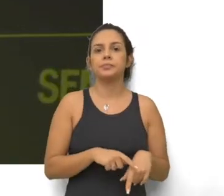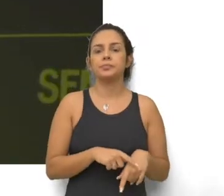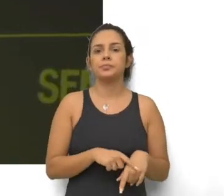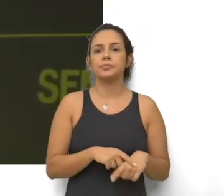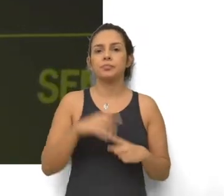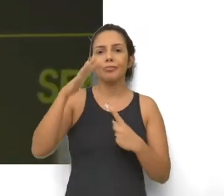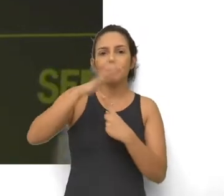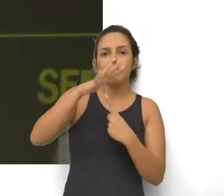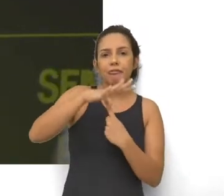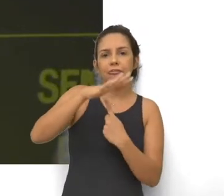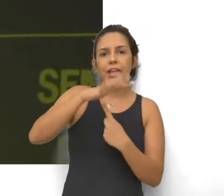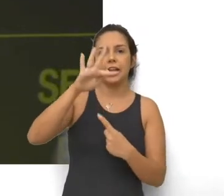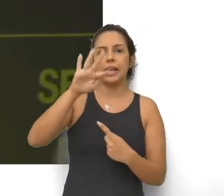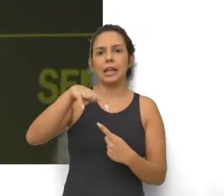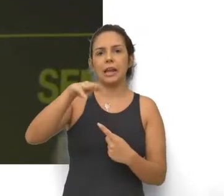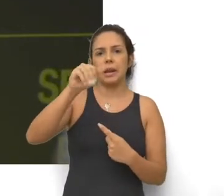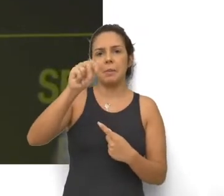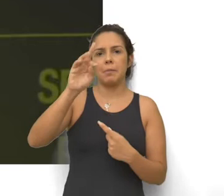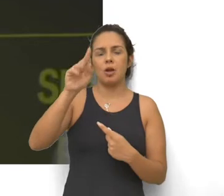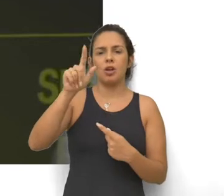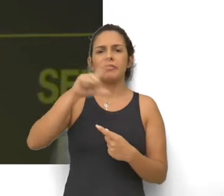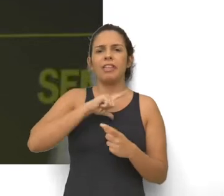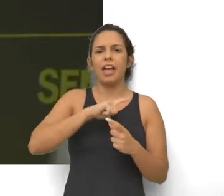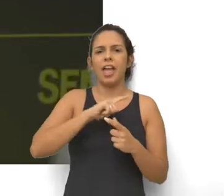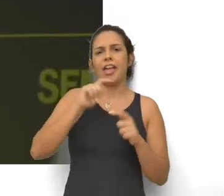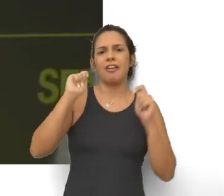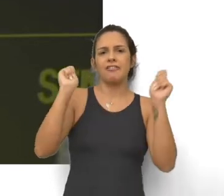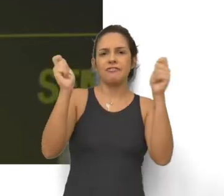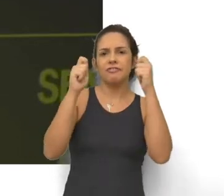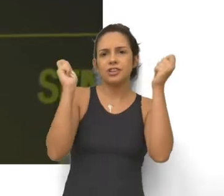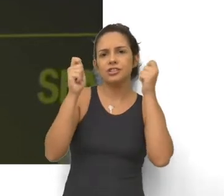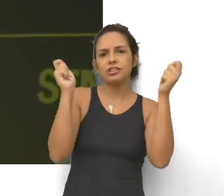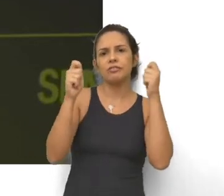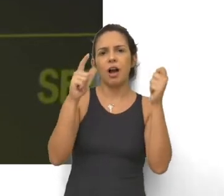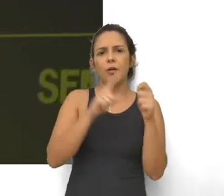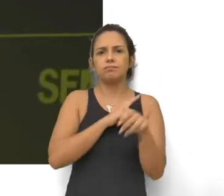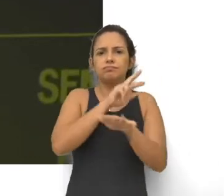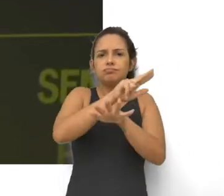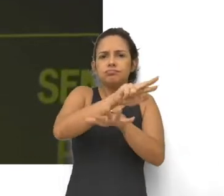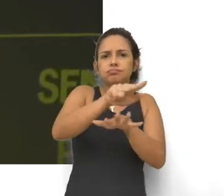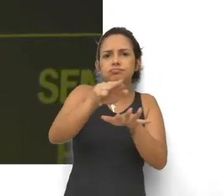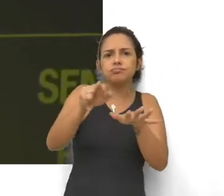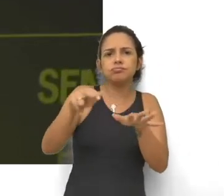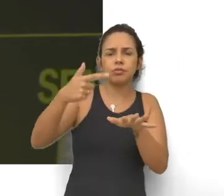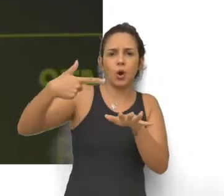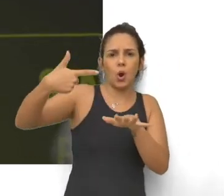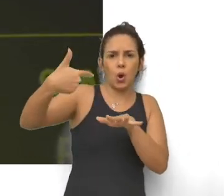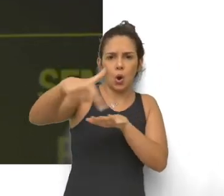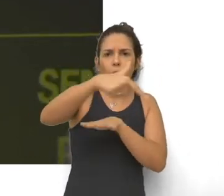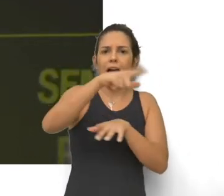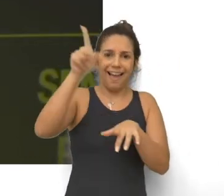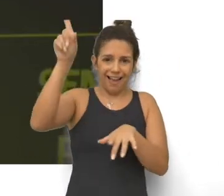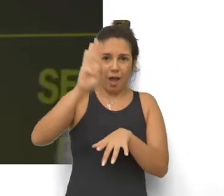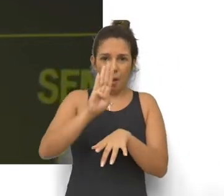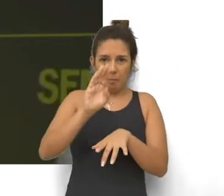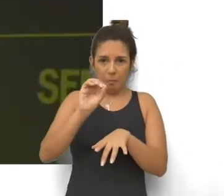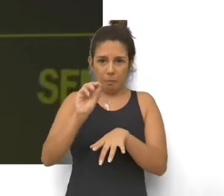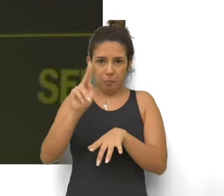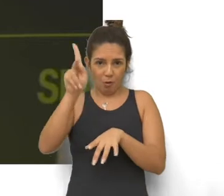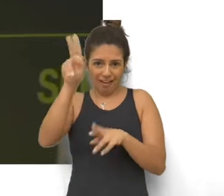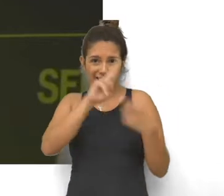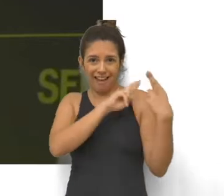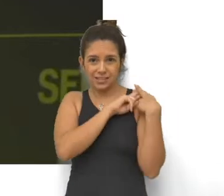de Matosinhos, do Festival de Oeiras, entre outros, administrados pela The Book Company,